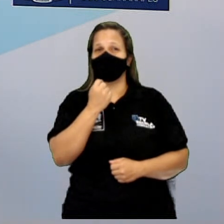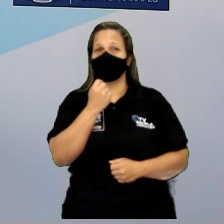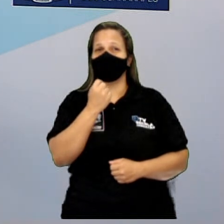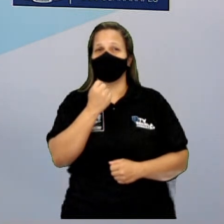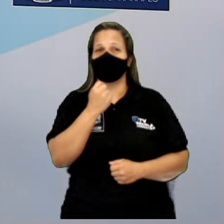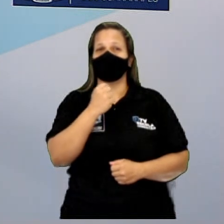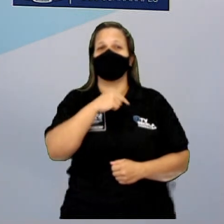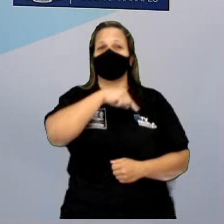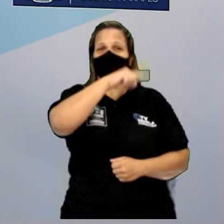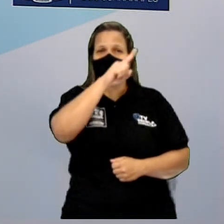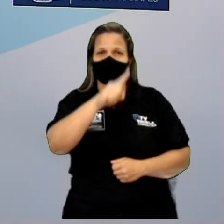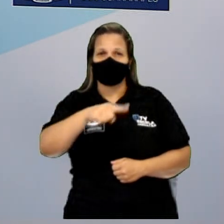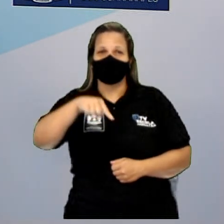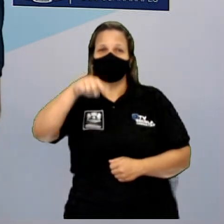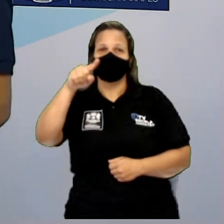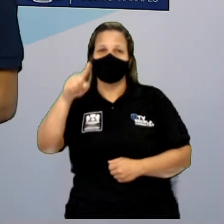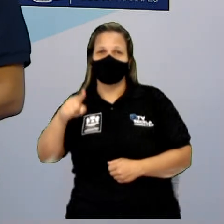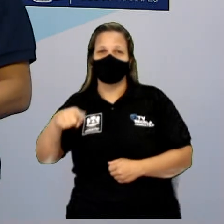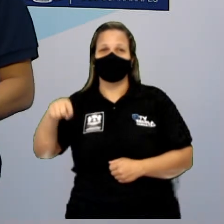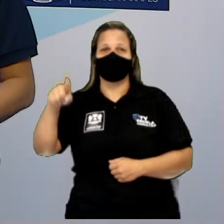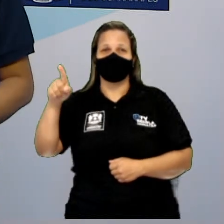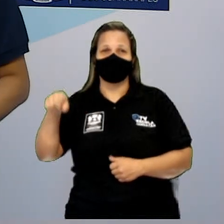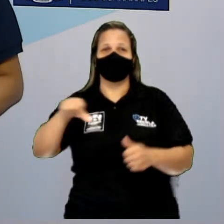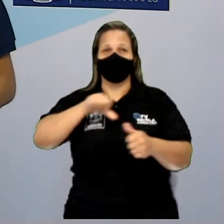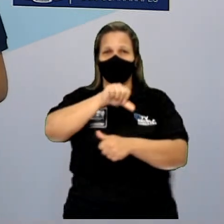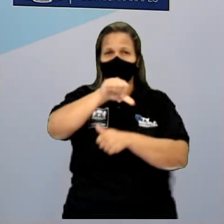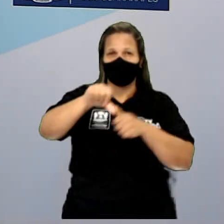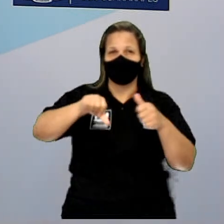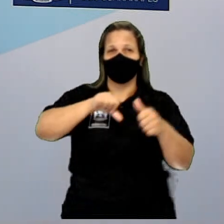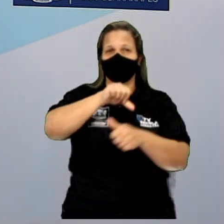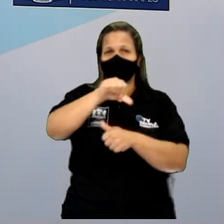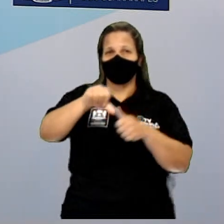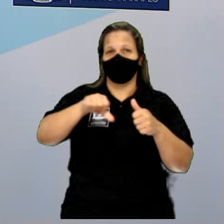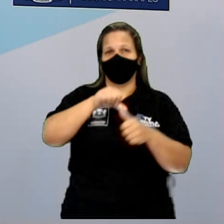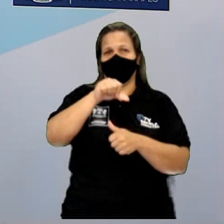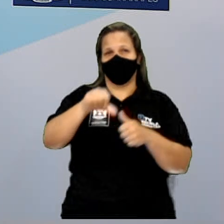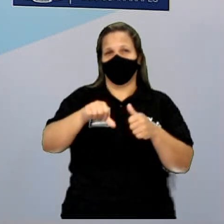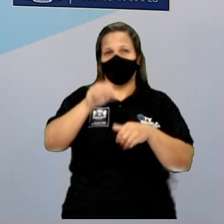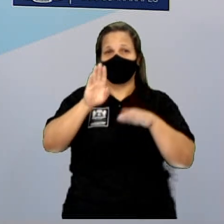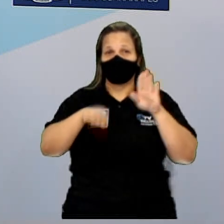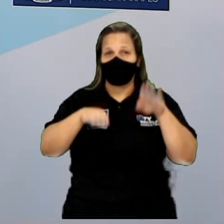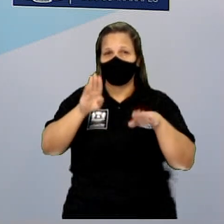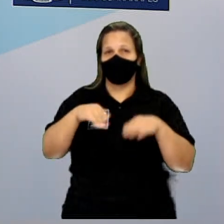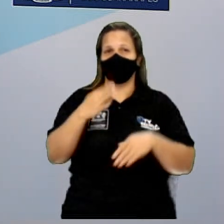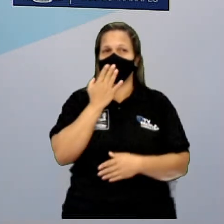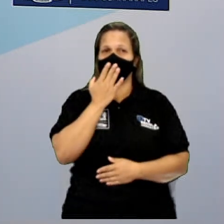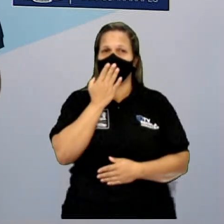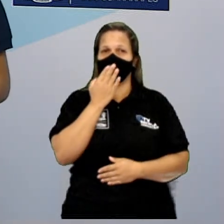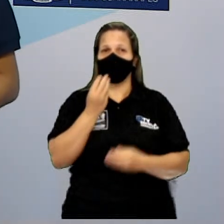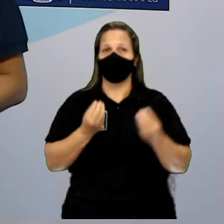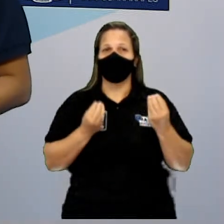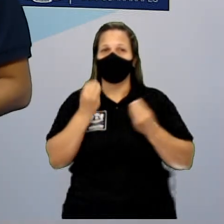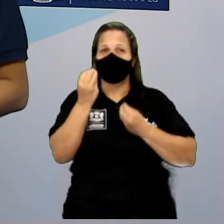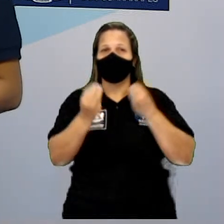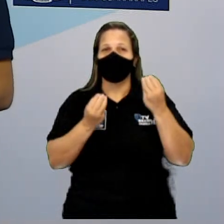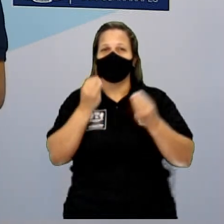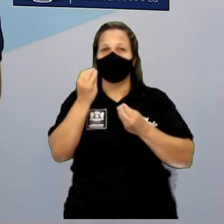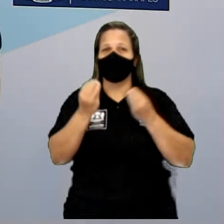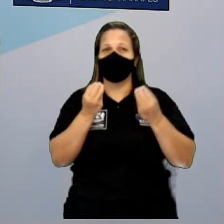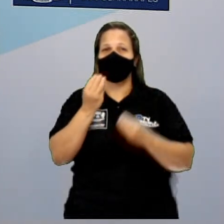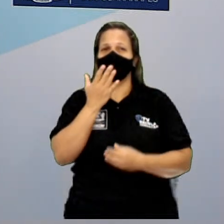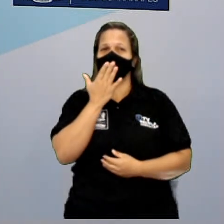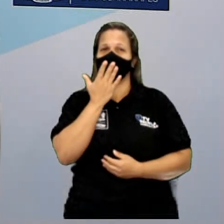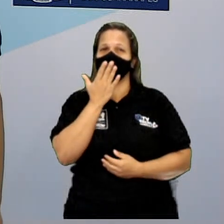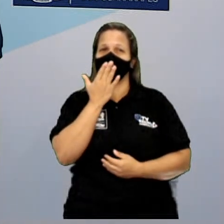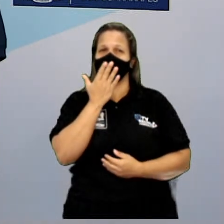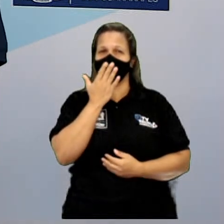frequência vai mudando, né, de acordo com a cor. Isso a gente já viu, né? Agora, como é que as cores são formadas? A gente entendeu lá